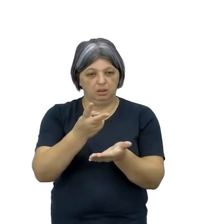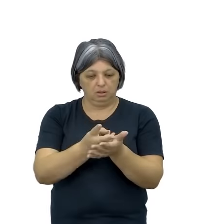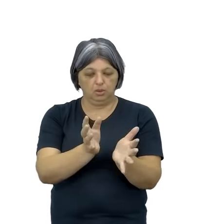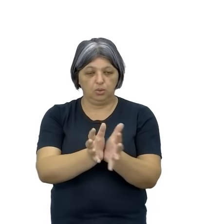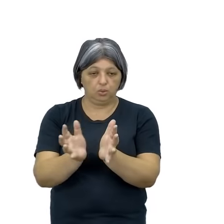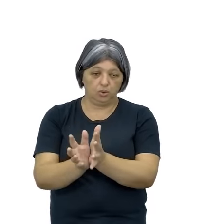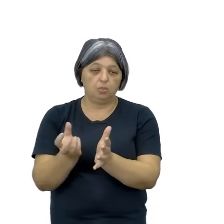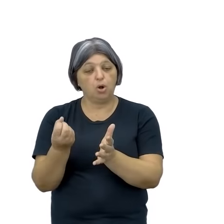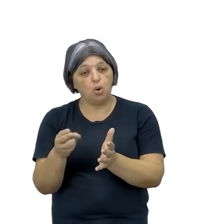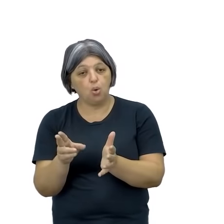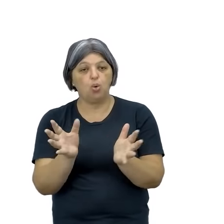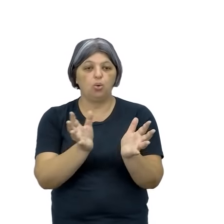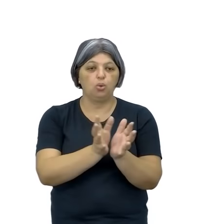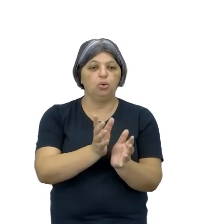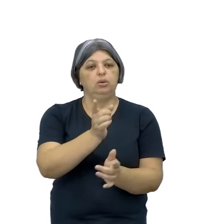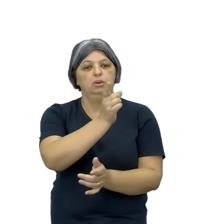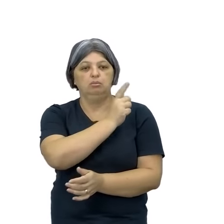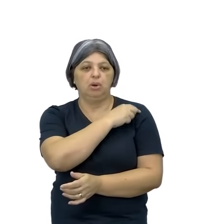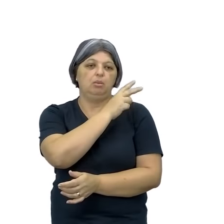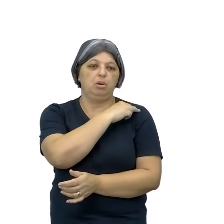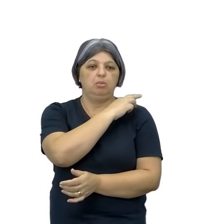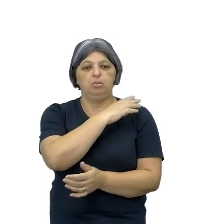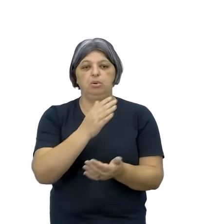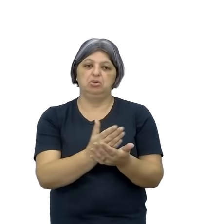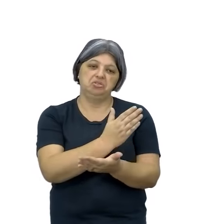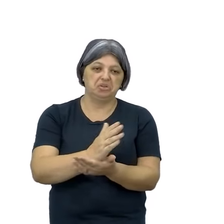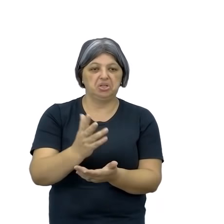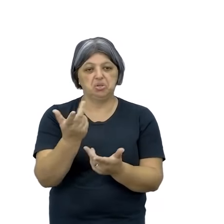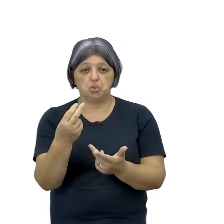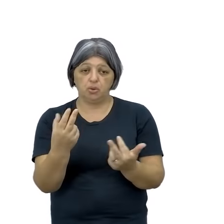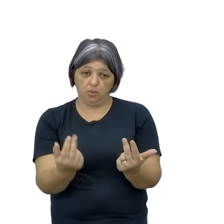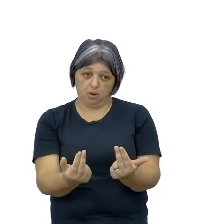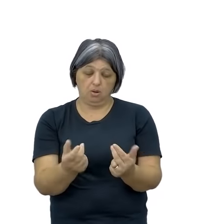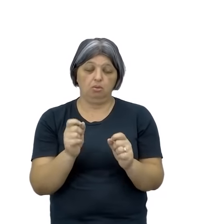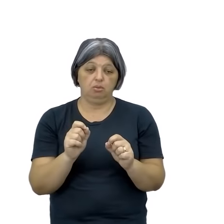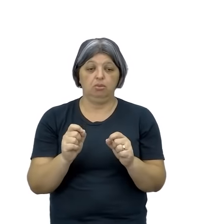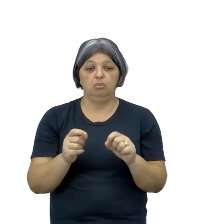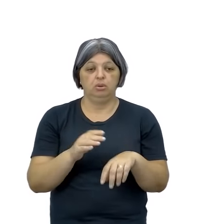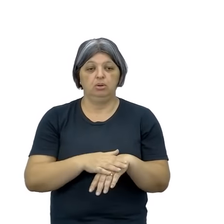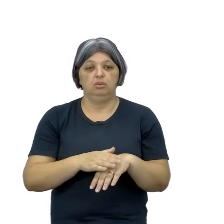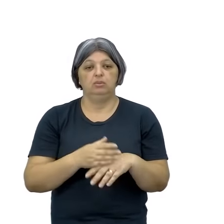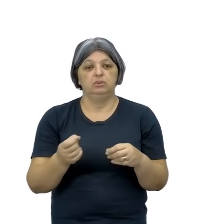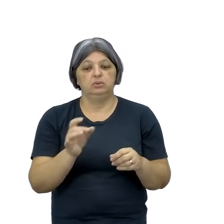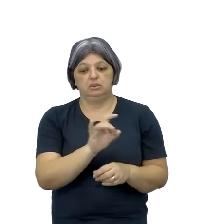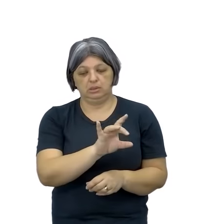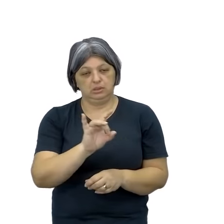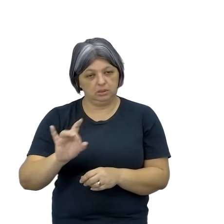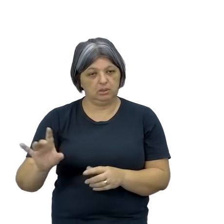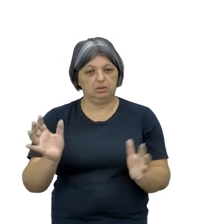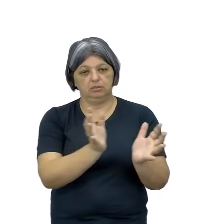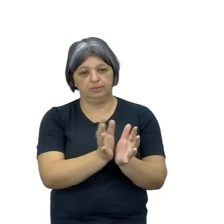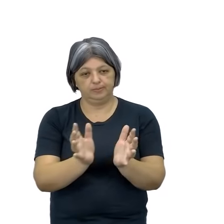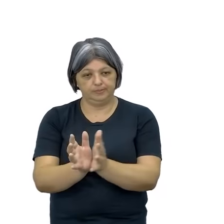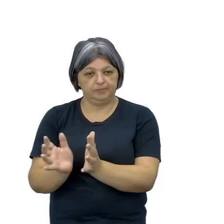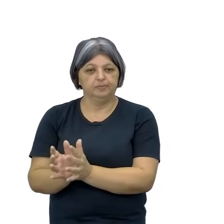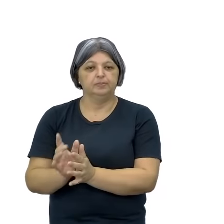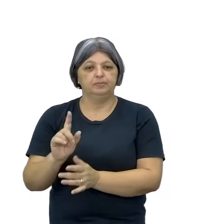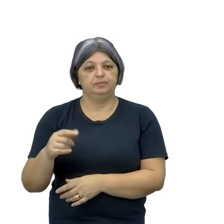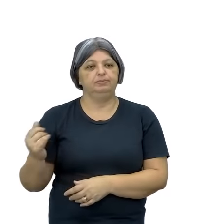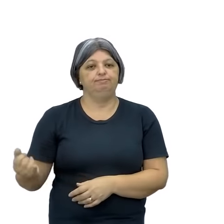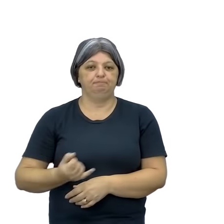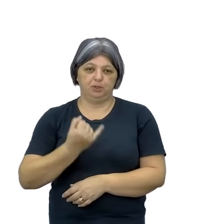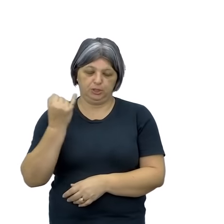turmas e séries, anos e séries diferentes, né? Então, o tratamento que será dado para cada um desses argumentos é muito